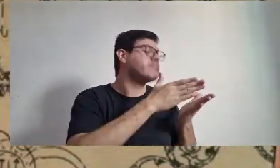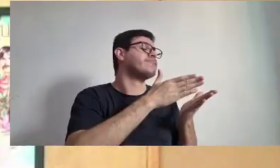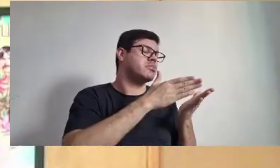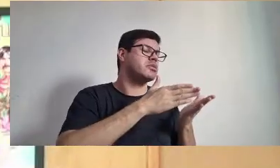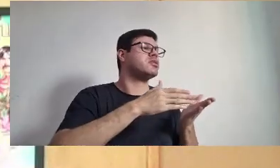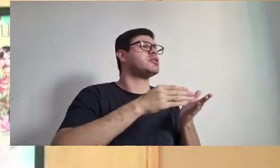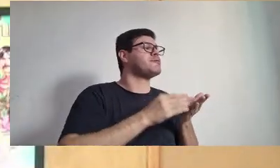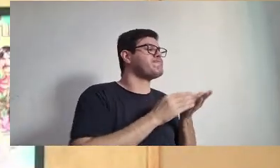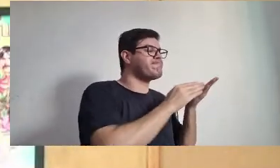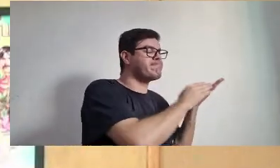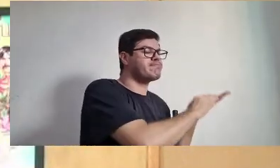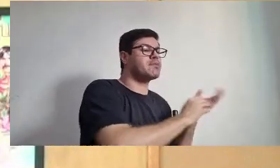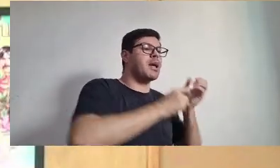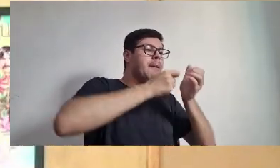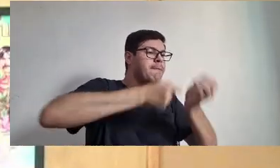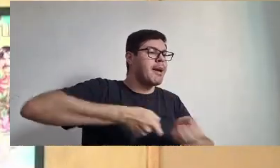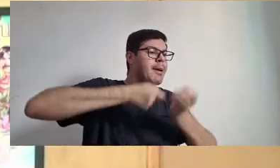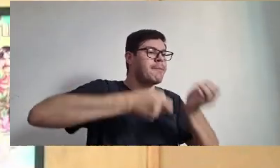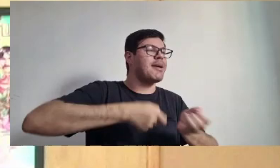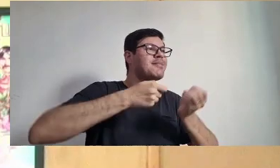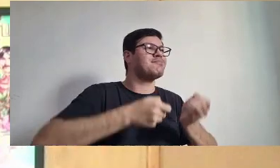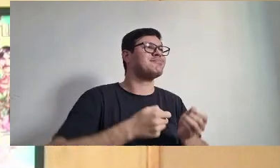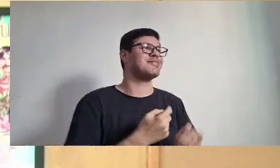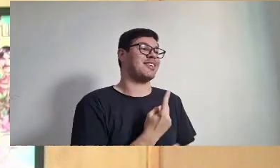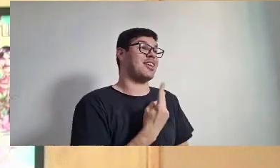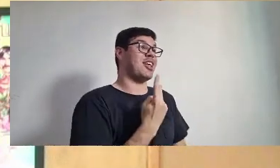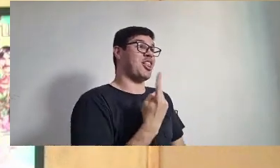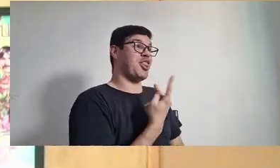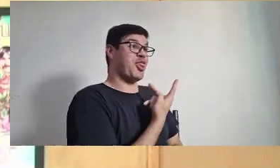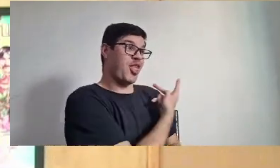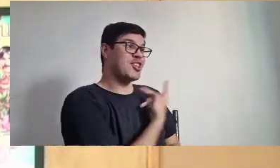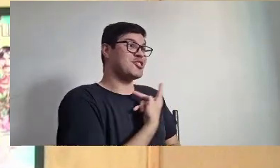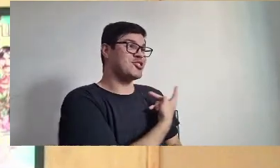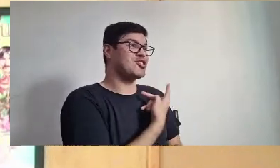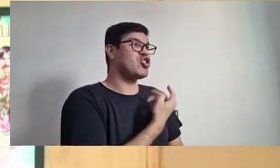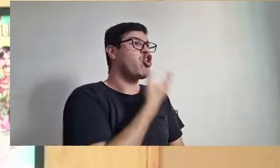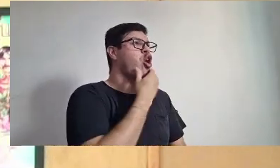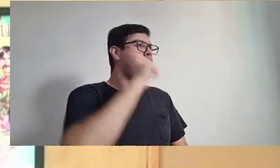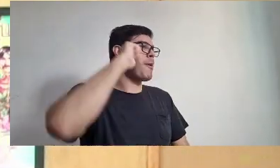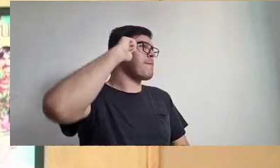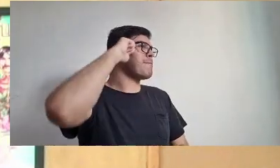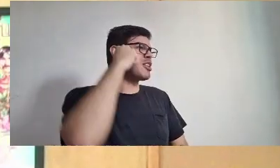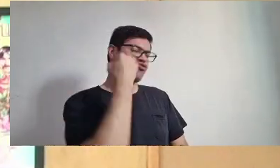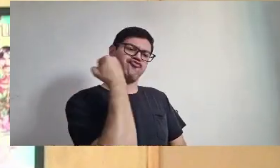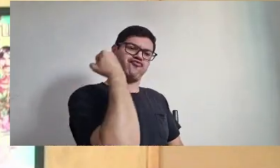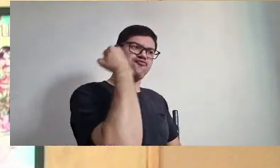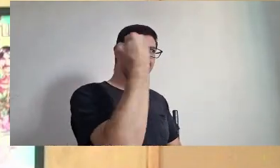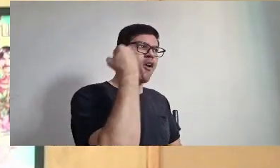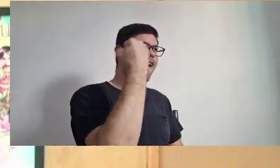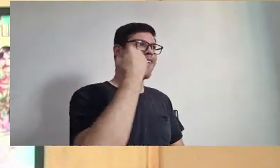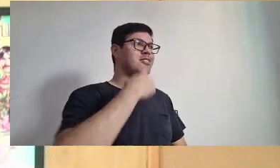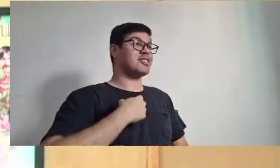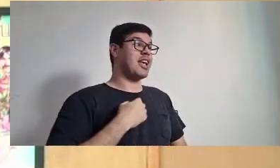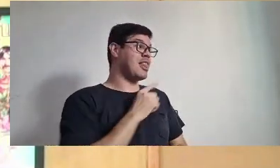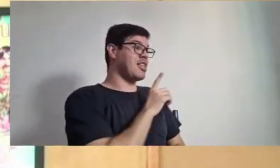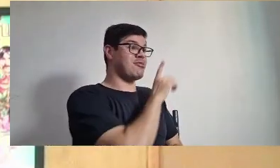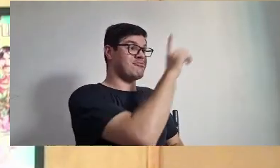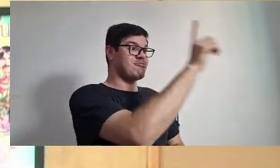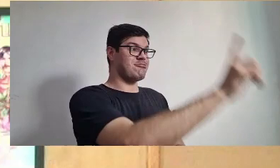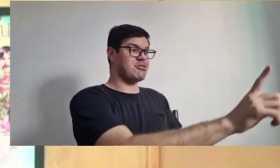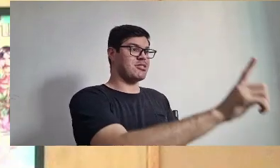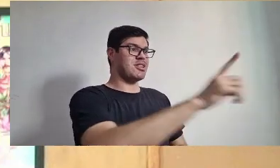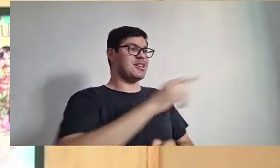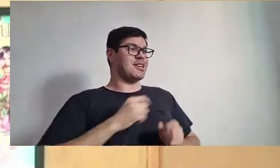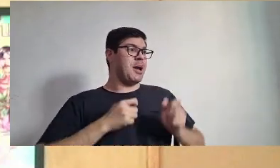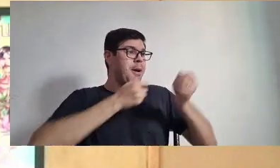Não. Aí ele competia comigo. Ele trabalhava, era um negrão forte e ele estava na minha frente. E eu não queria